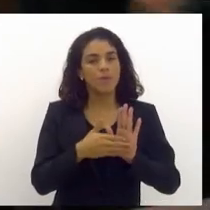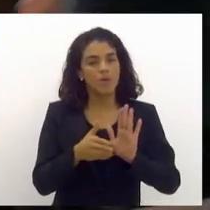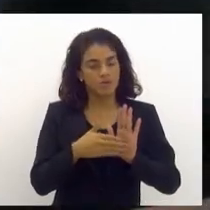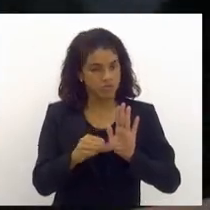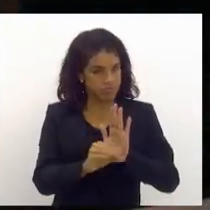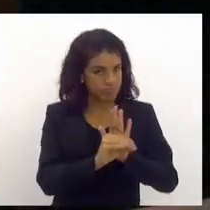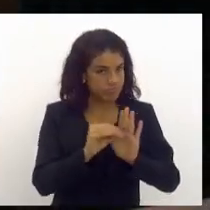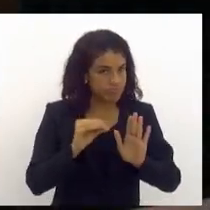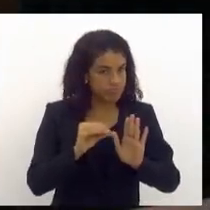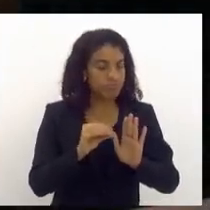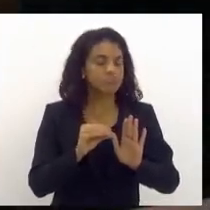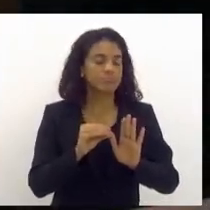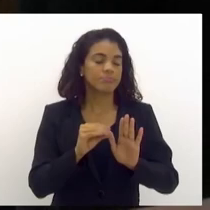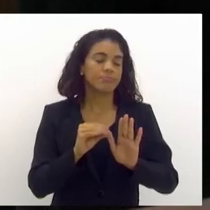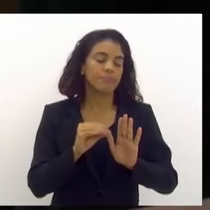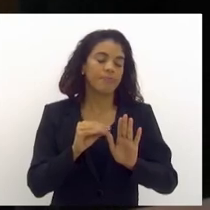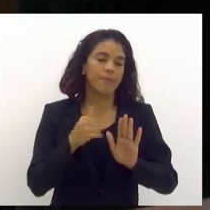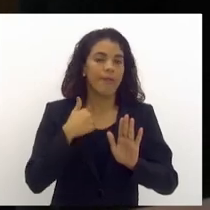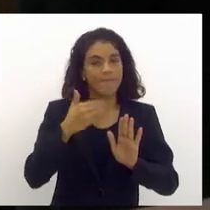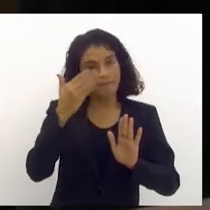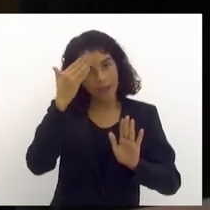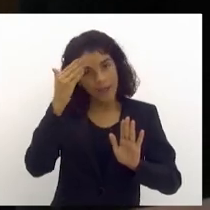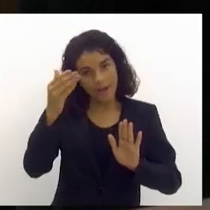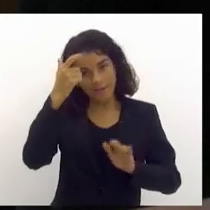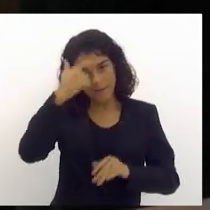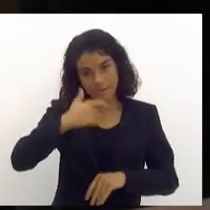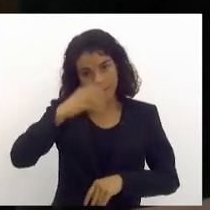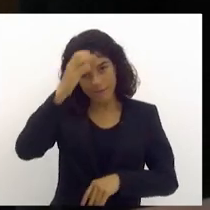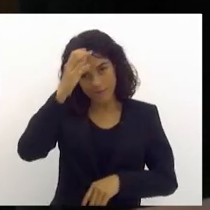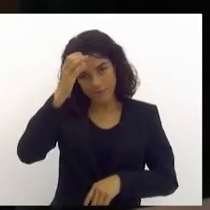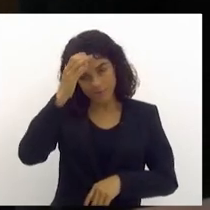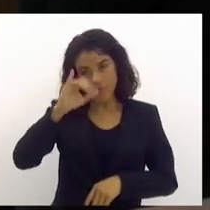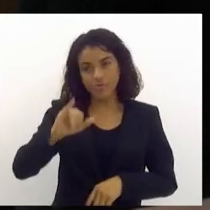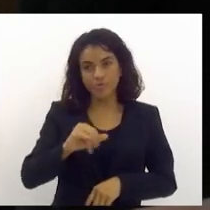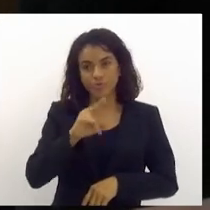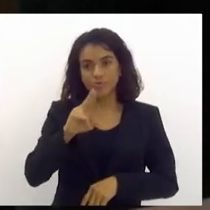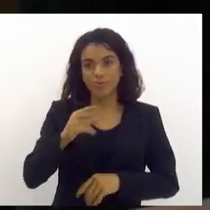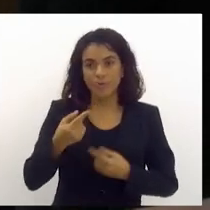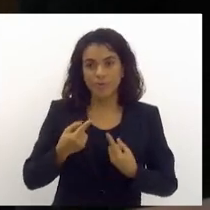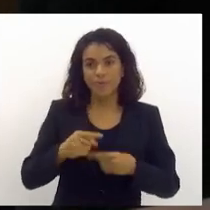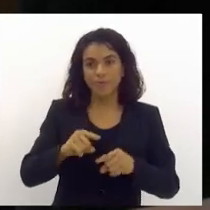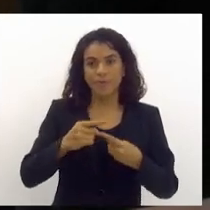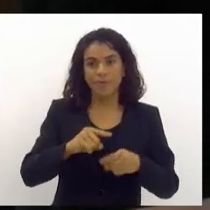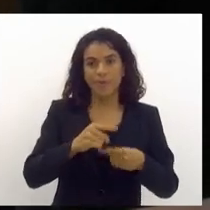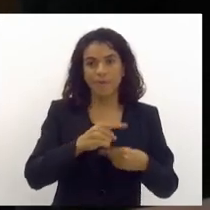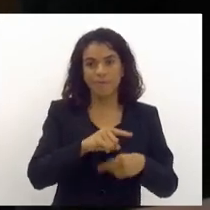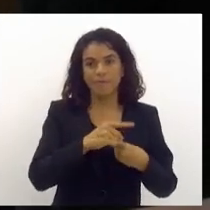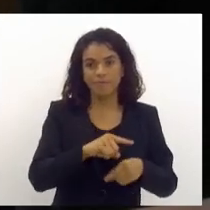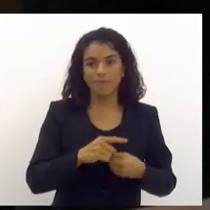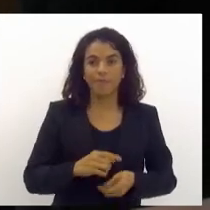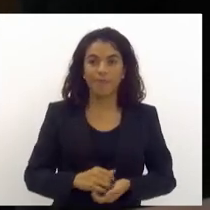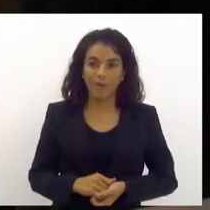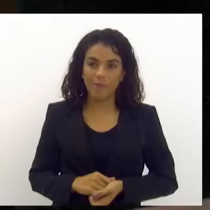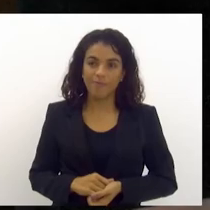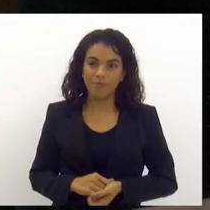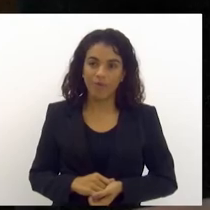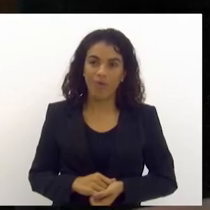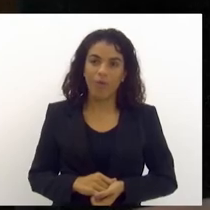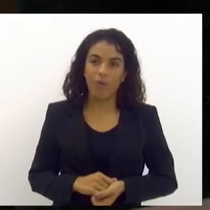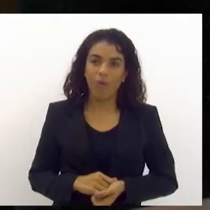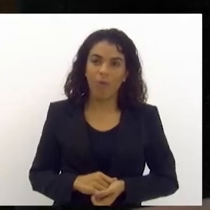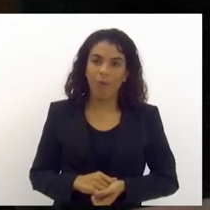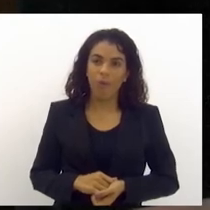emenda, devia agradecer a tia também, né, que fez uma grande provocação aqui no